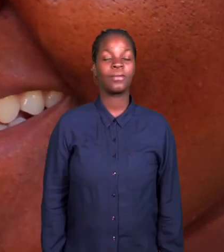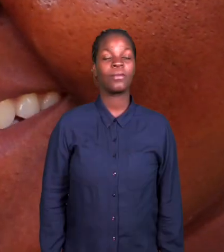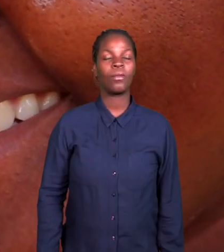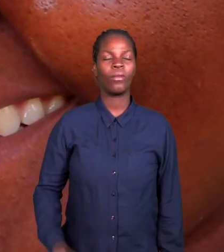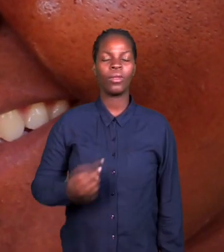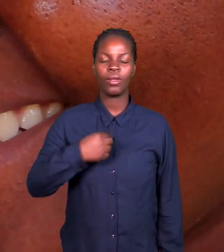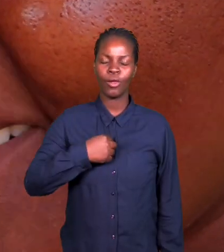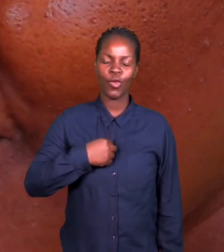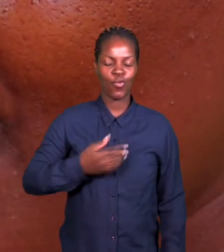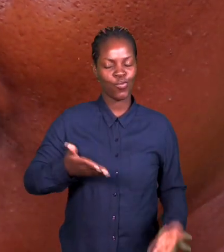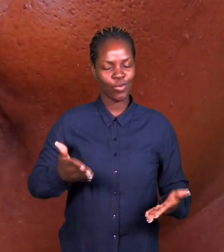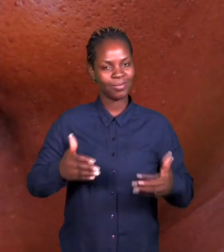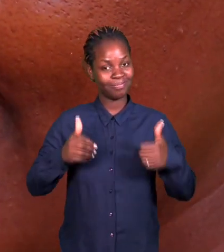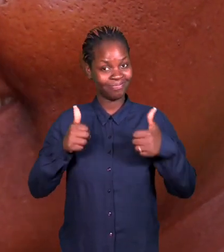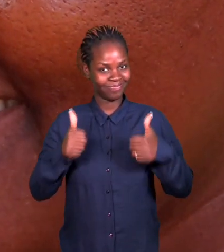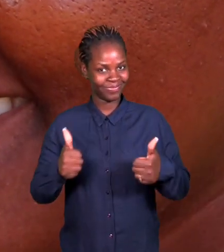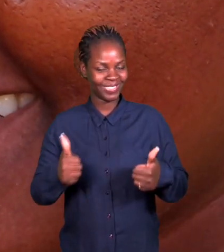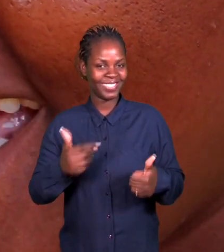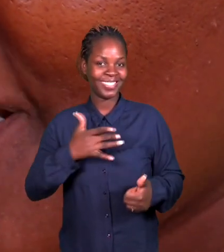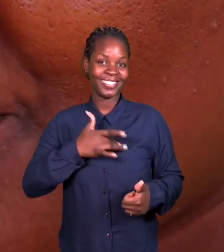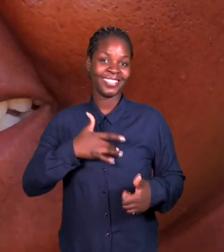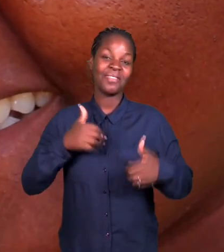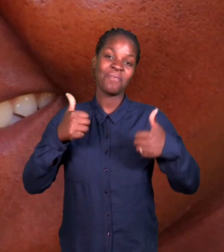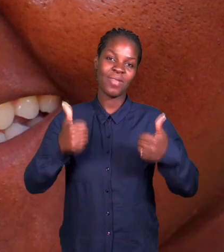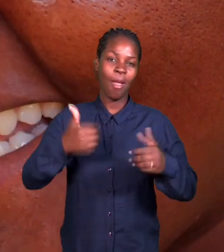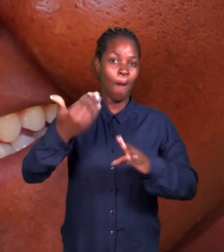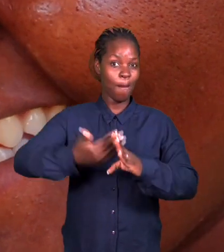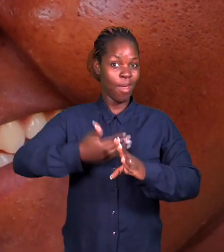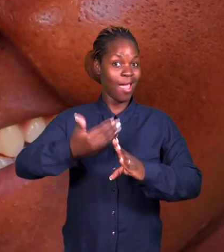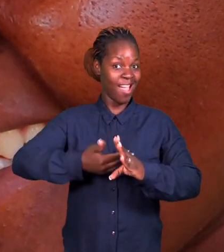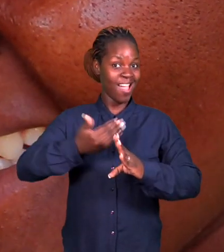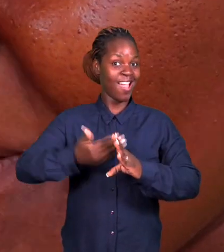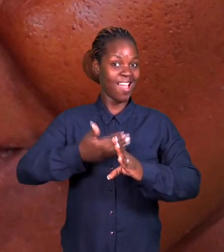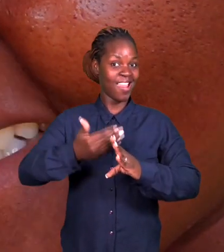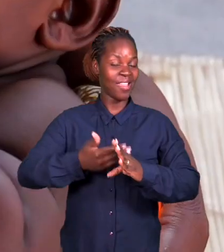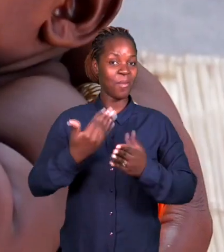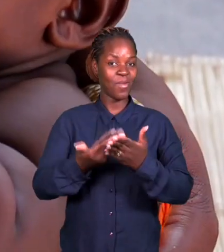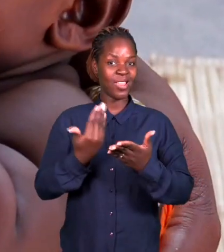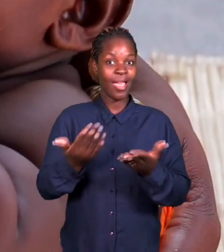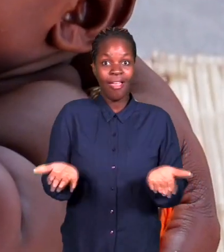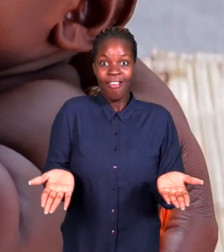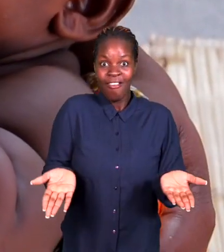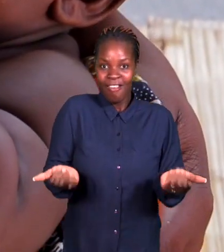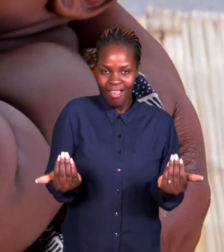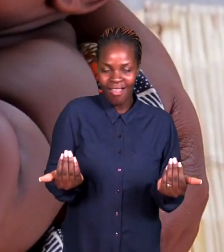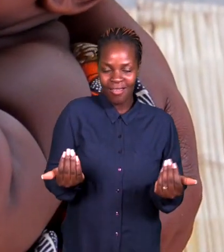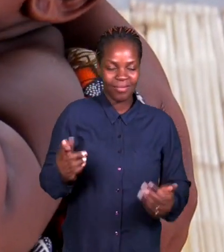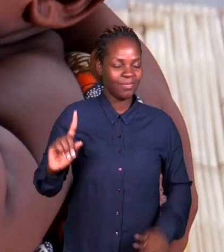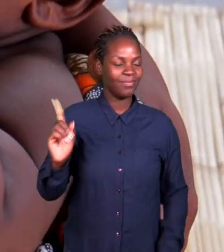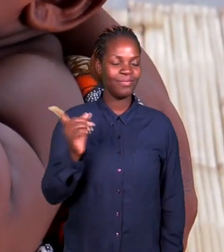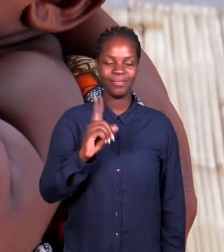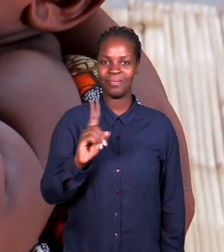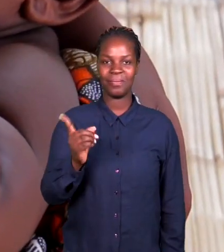Para mim, está sendo tão bem a experiência, né? Porque não é tão fácil